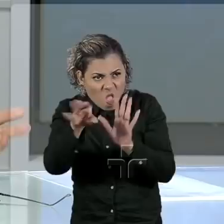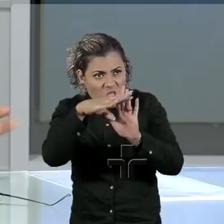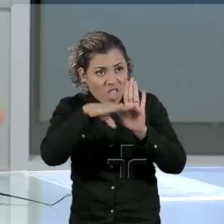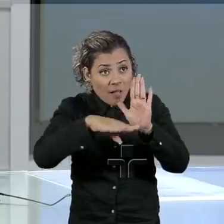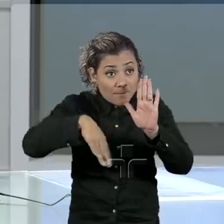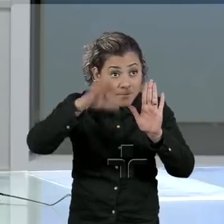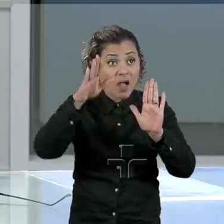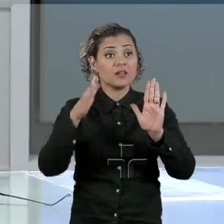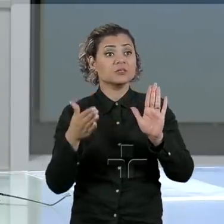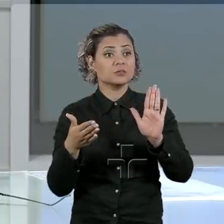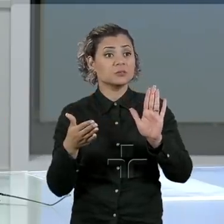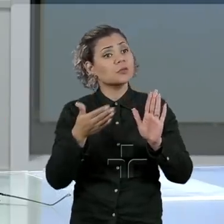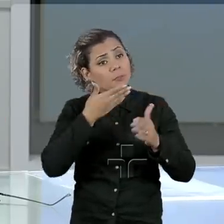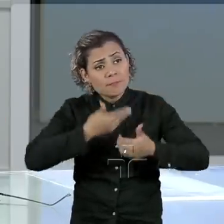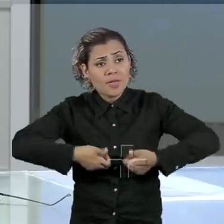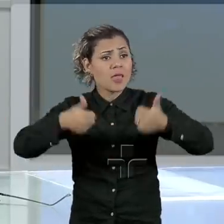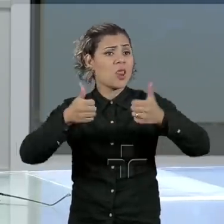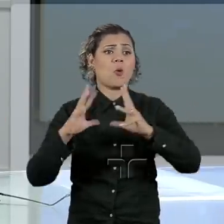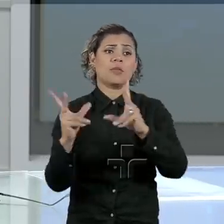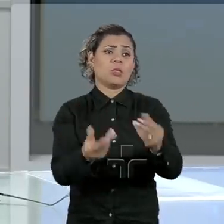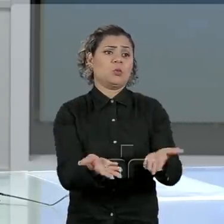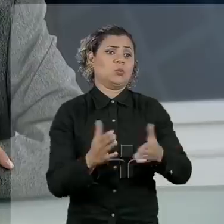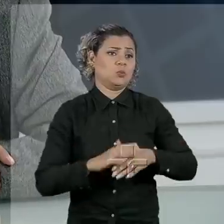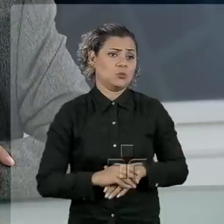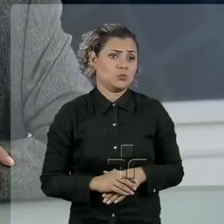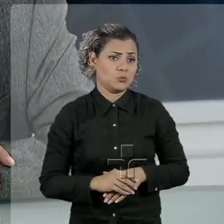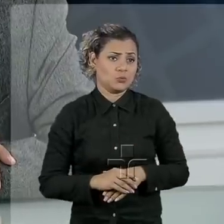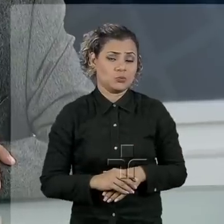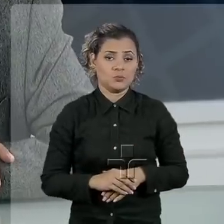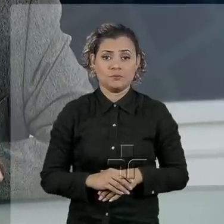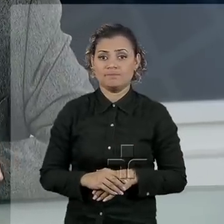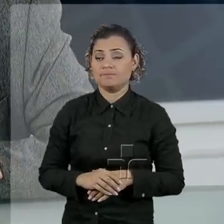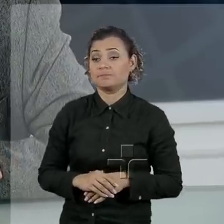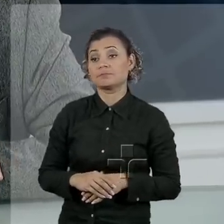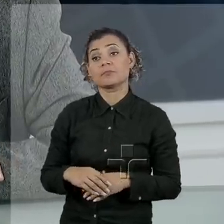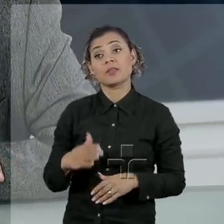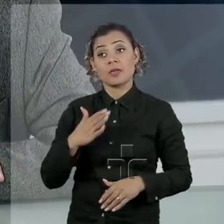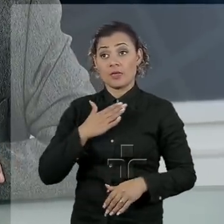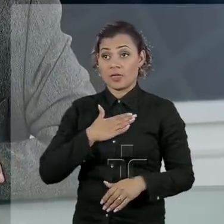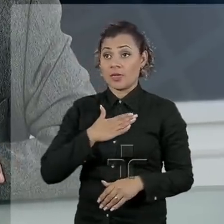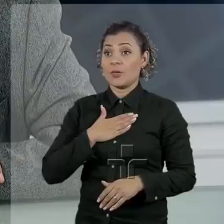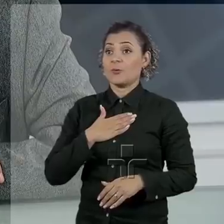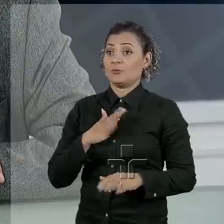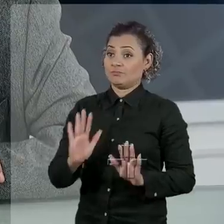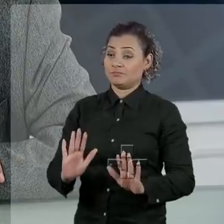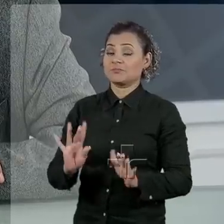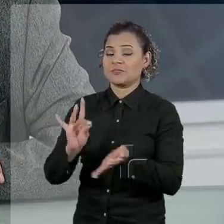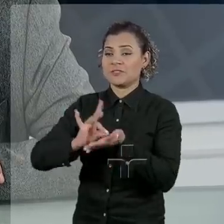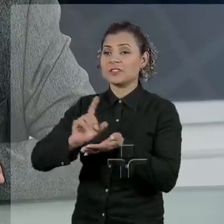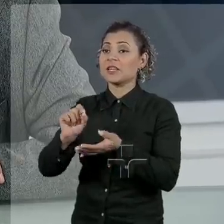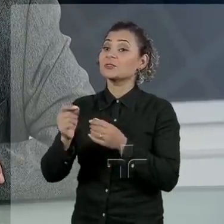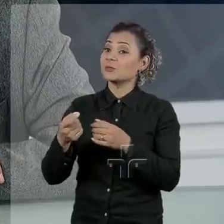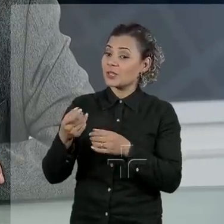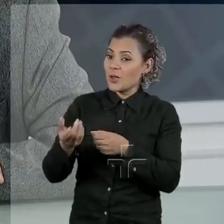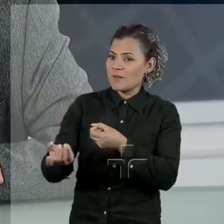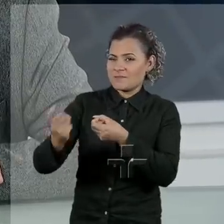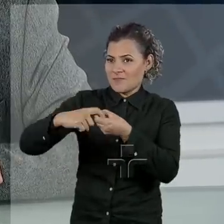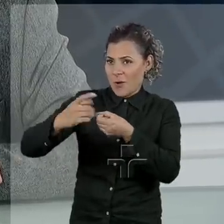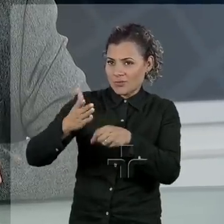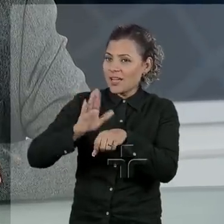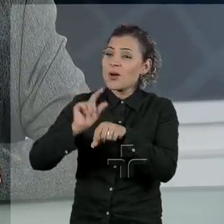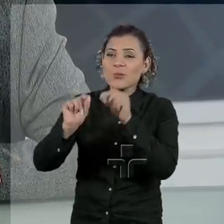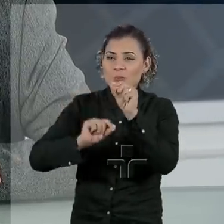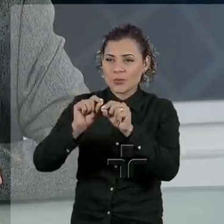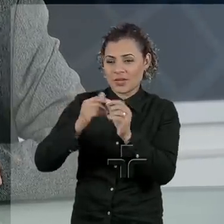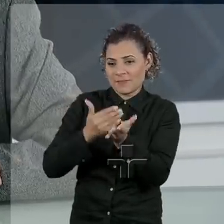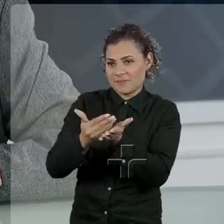feitas, melhor para todos. Pondé. Eu iria para o começo da sequência aí,